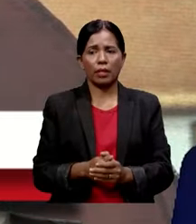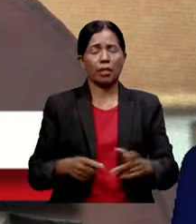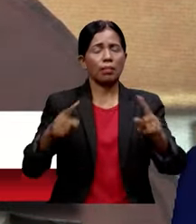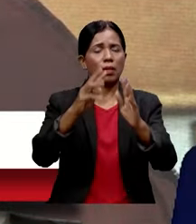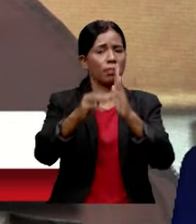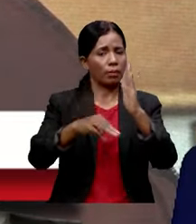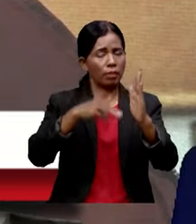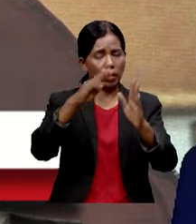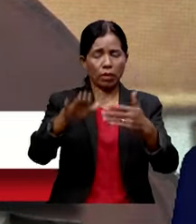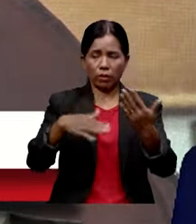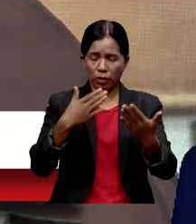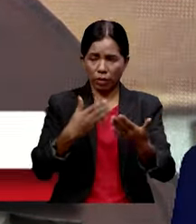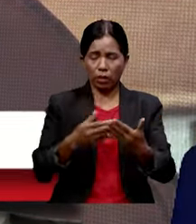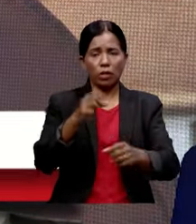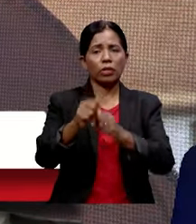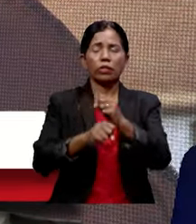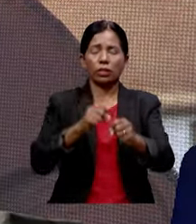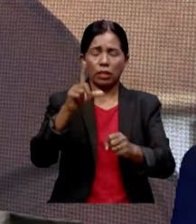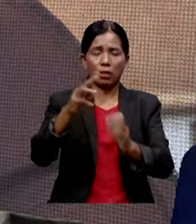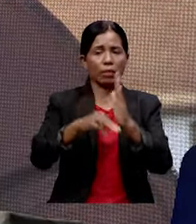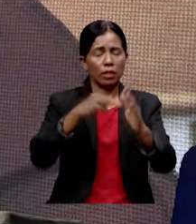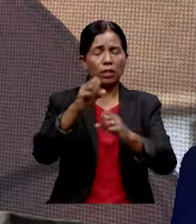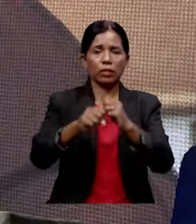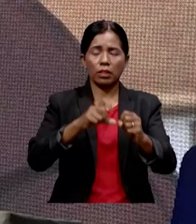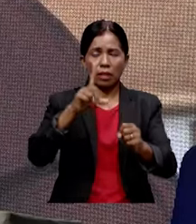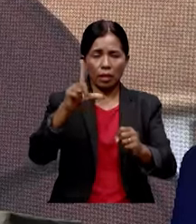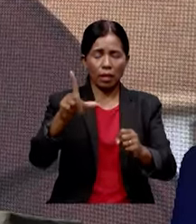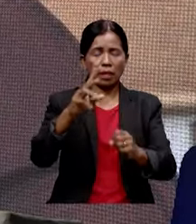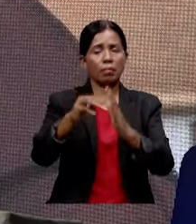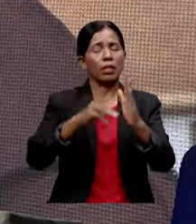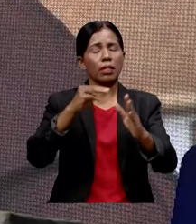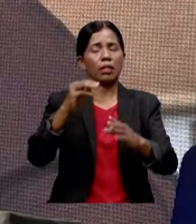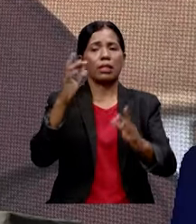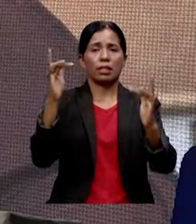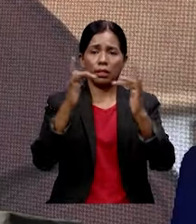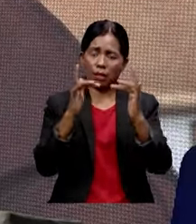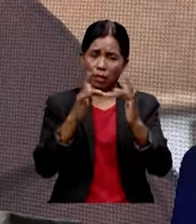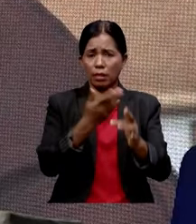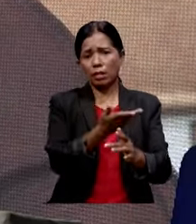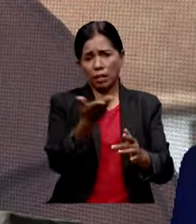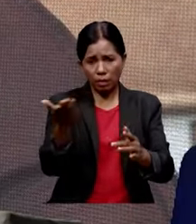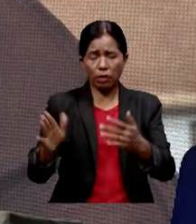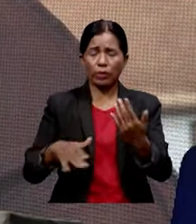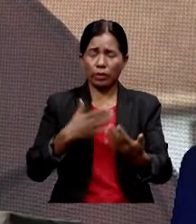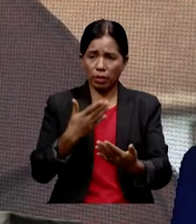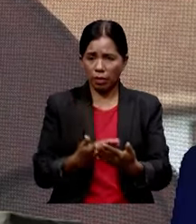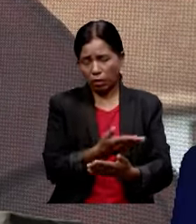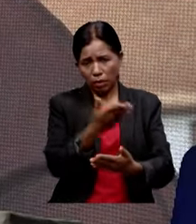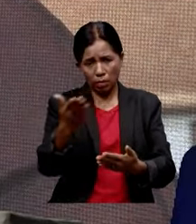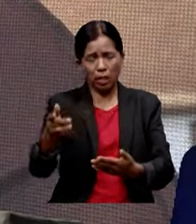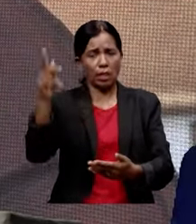media, mídia social, mídia online. Ba ime ho Toto, na bem. Ho ime ni